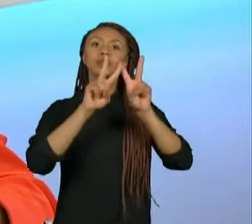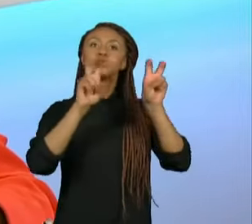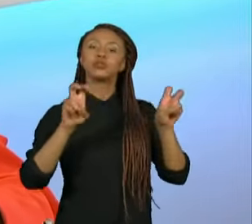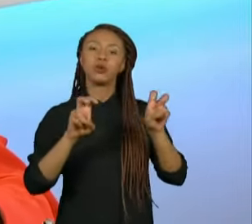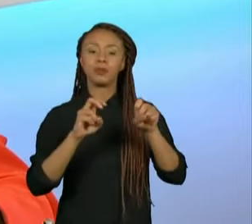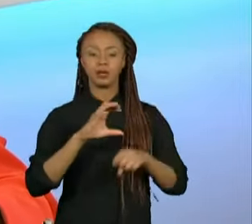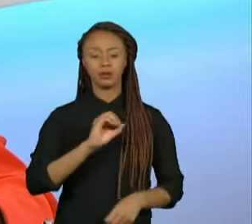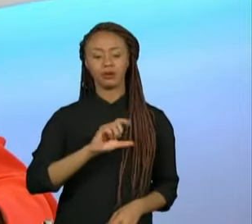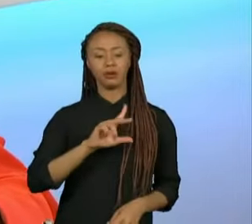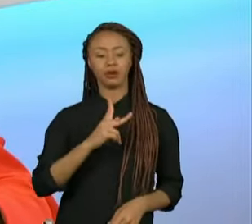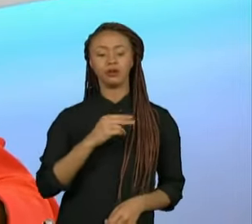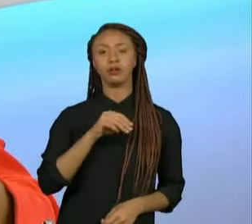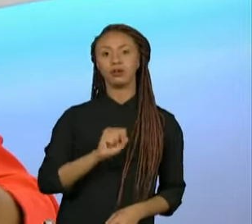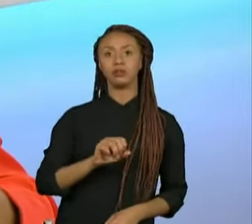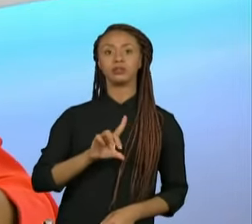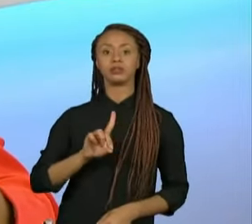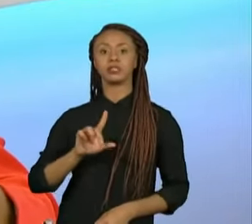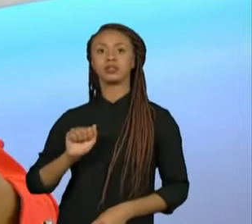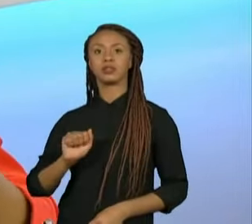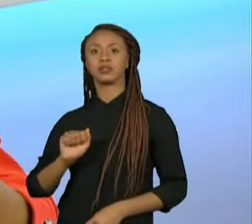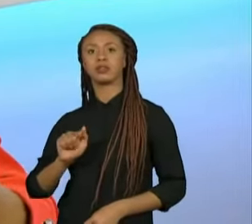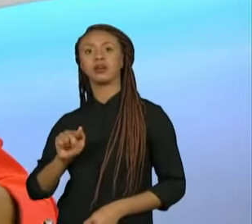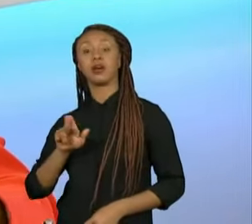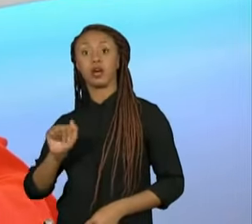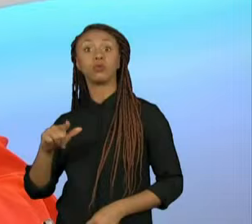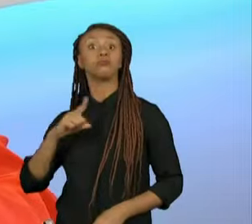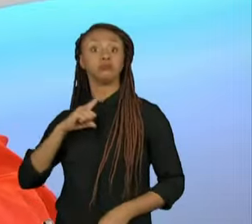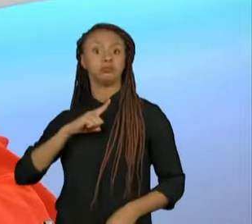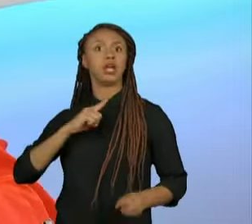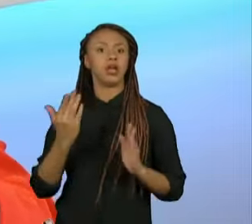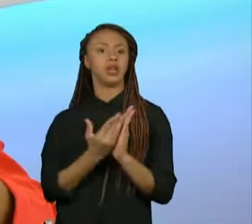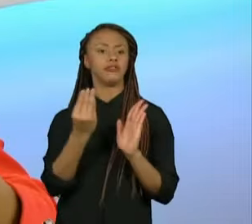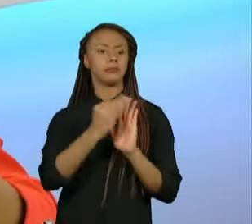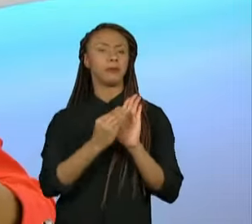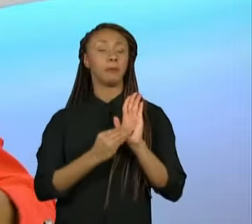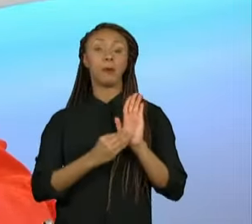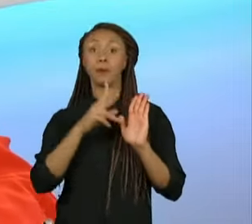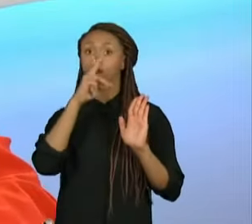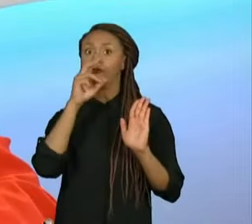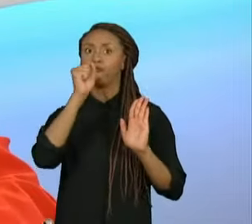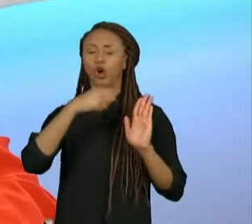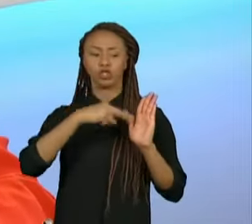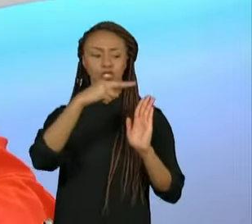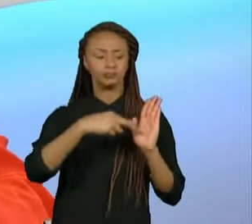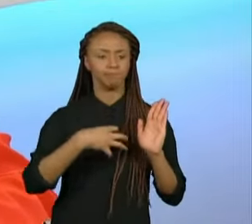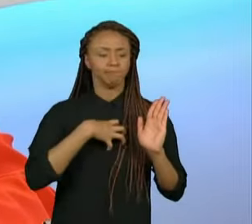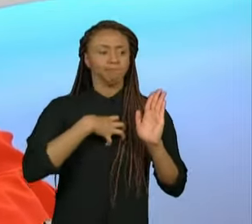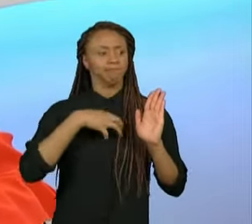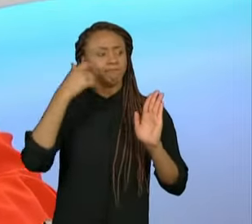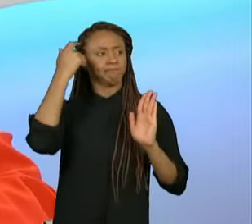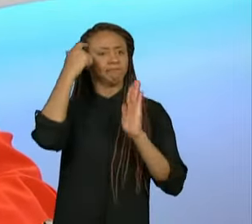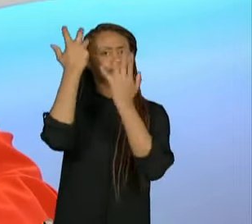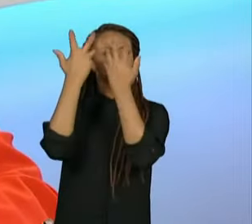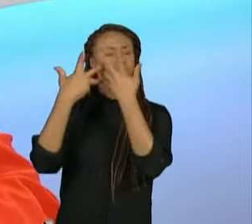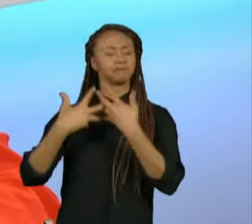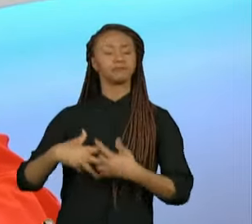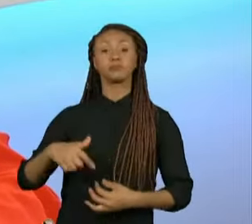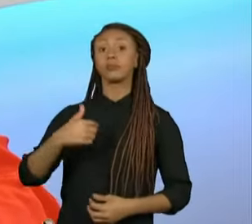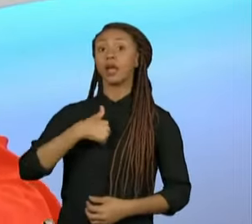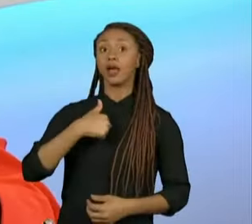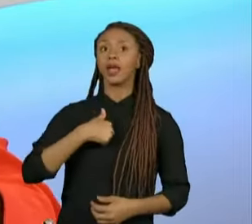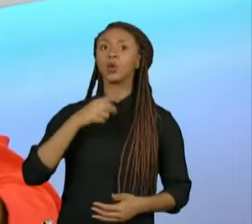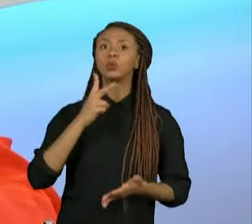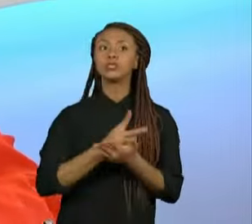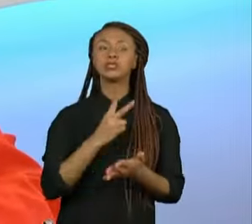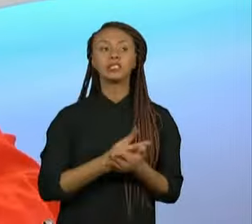Olhos d'Água, a senhora tem muitas escritas fortes e que nos levam a reflexões. Eu, particularmente, fico muito